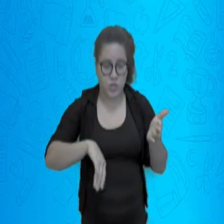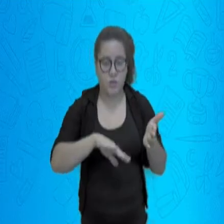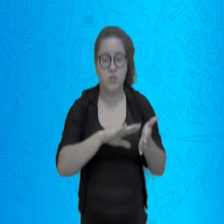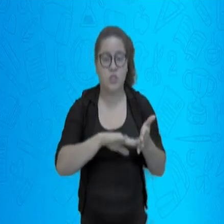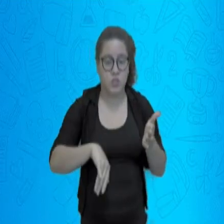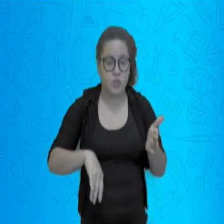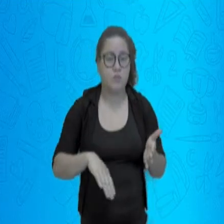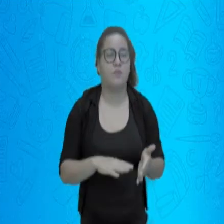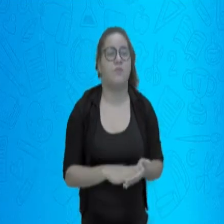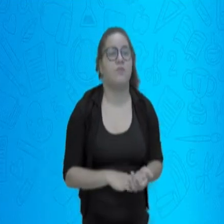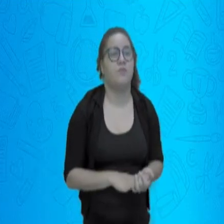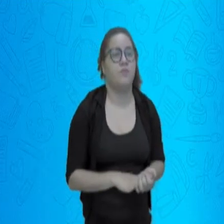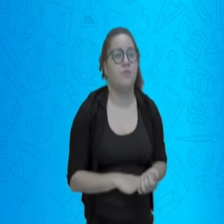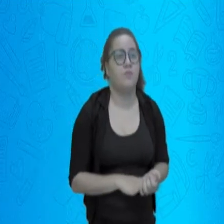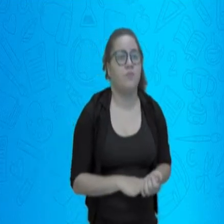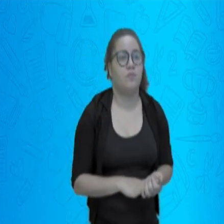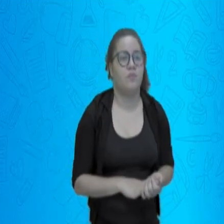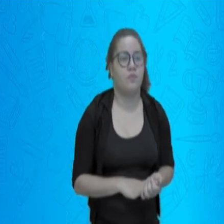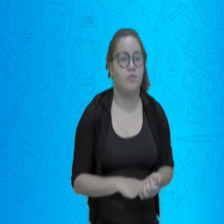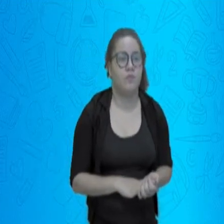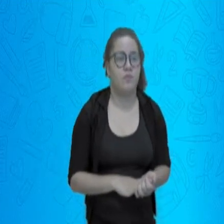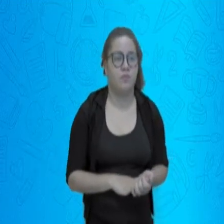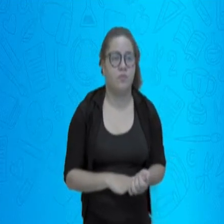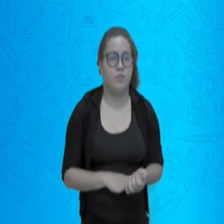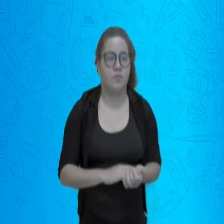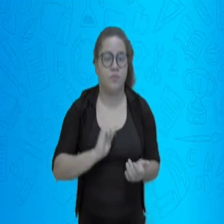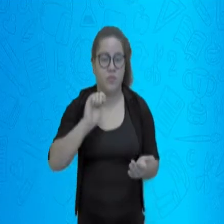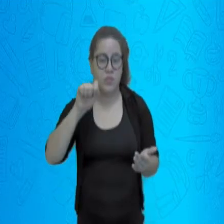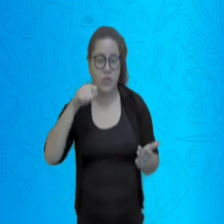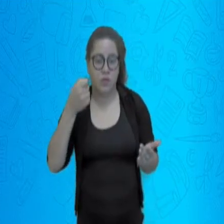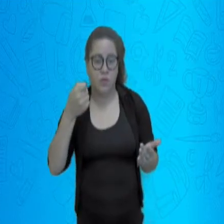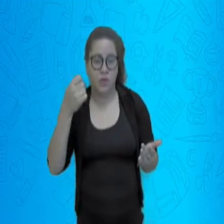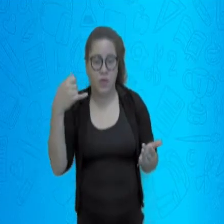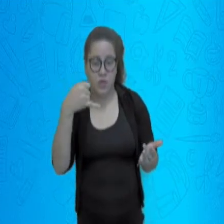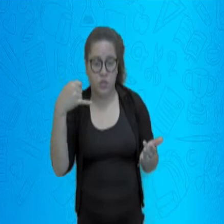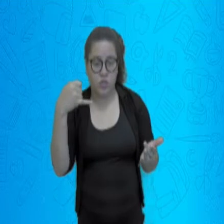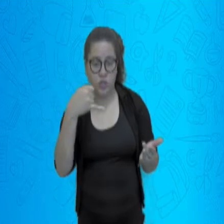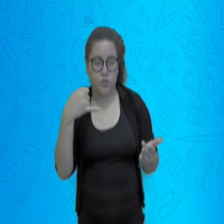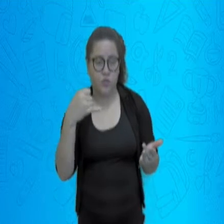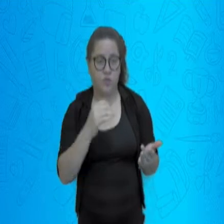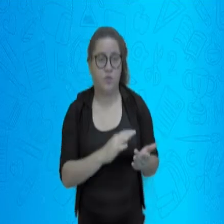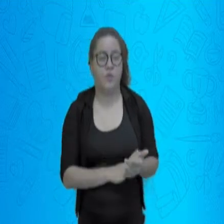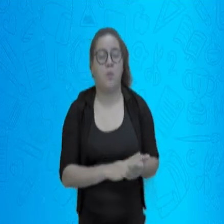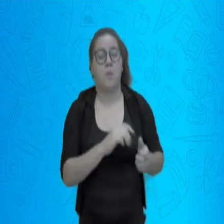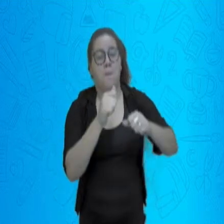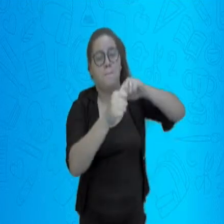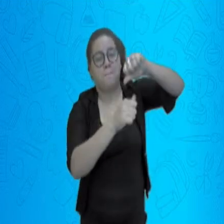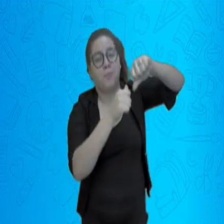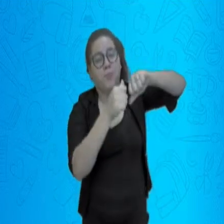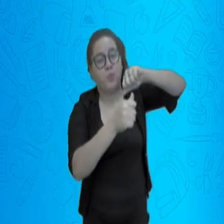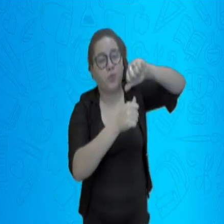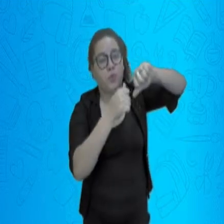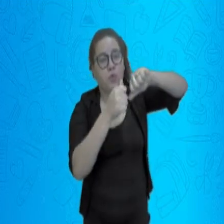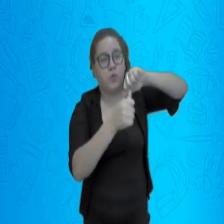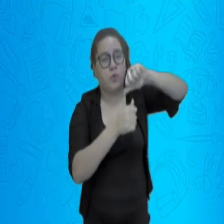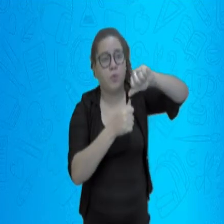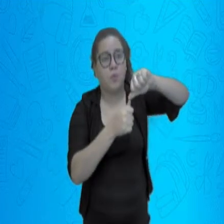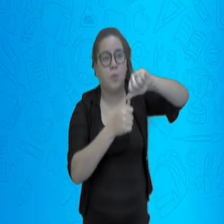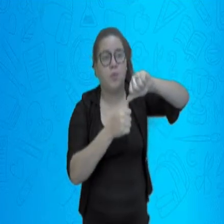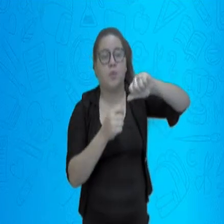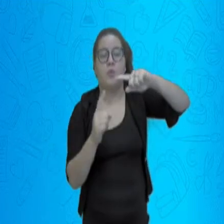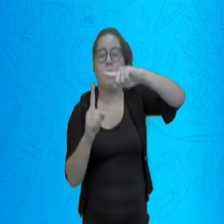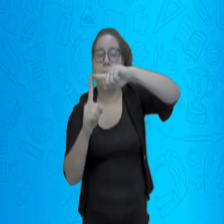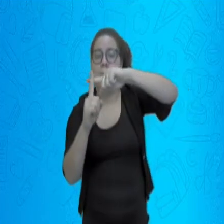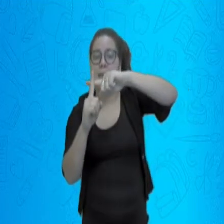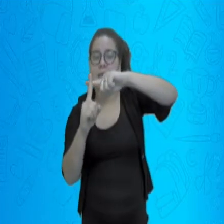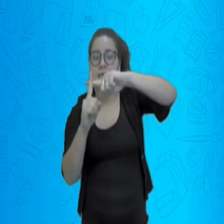vocês, olha, que eu com esse sinal negativo, eu modifico o meu 10 aqui que